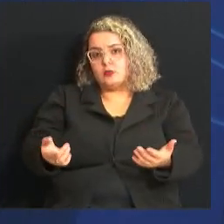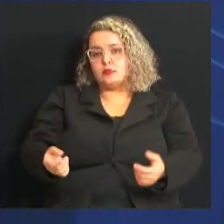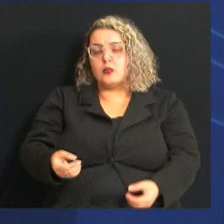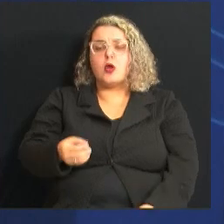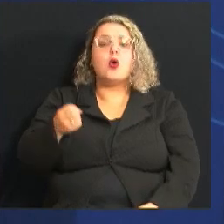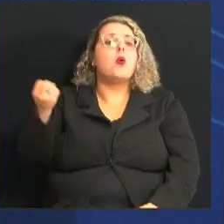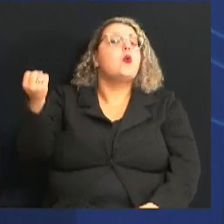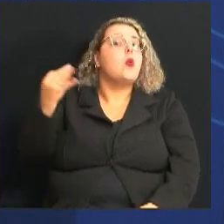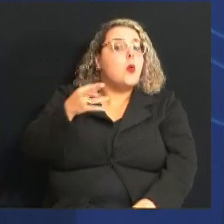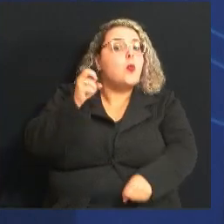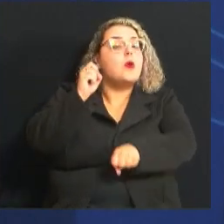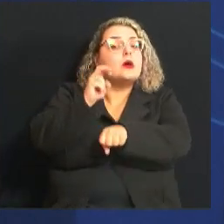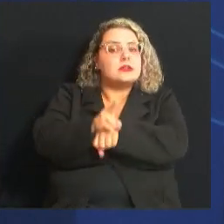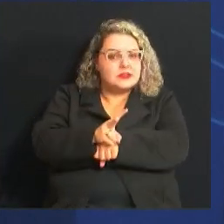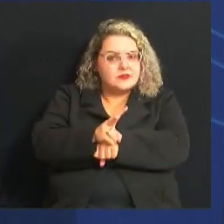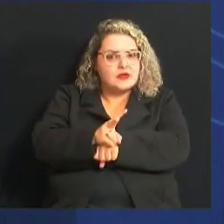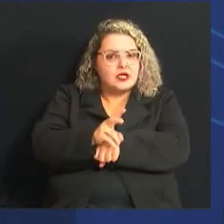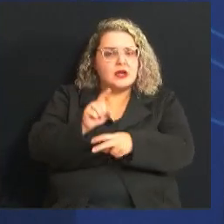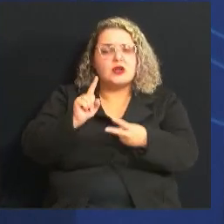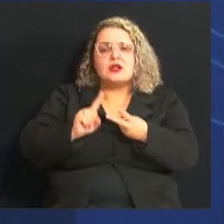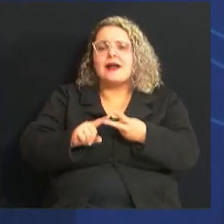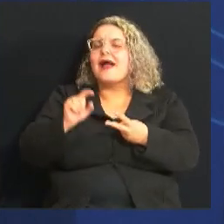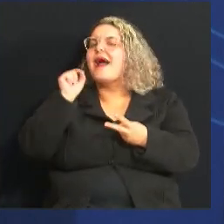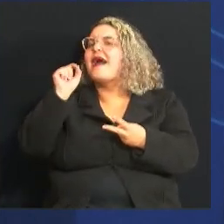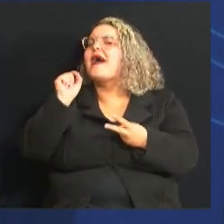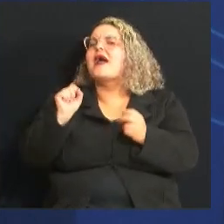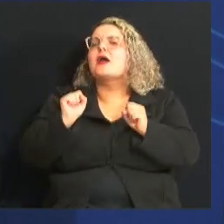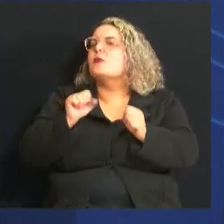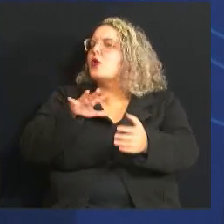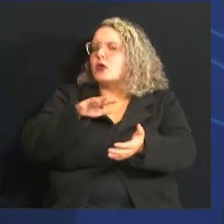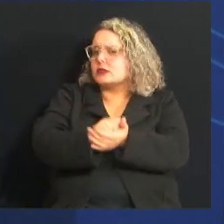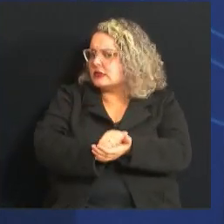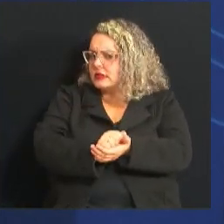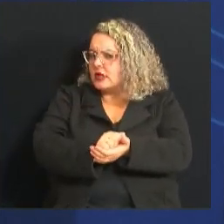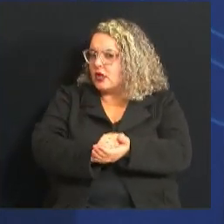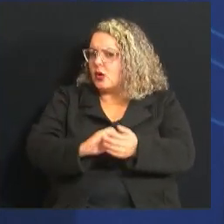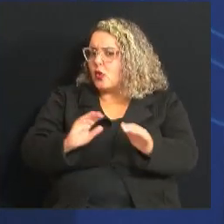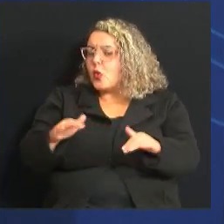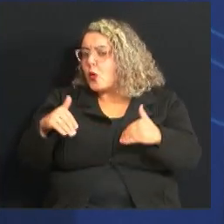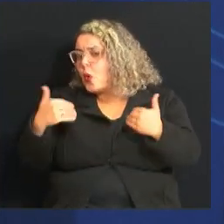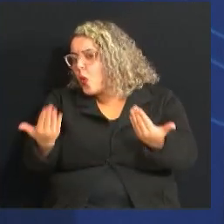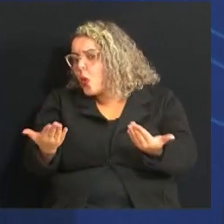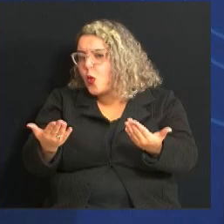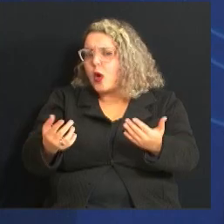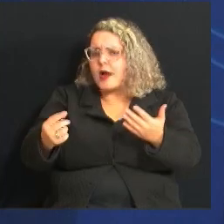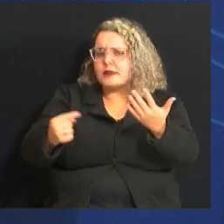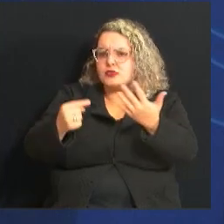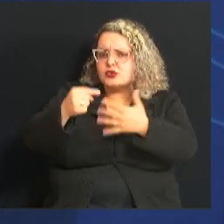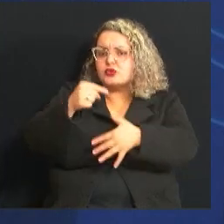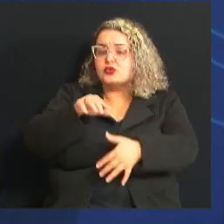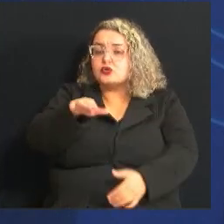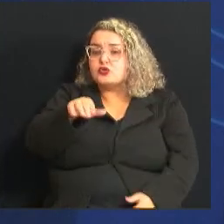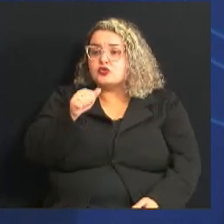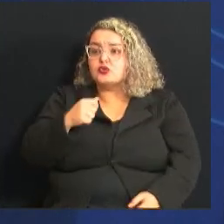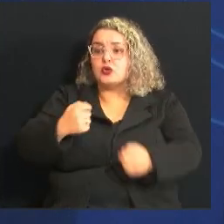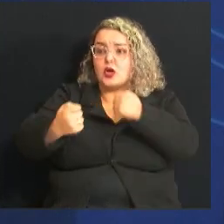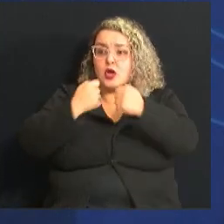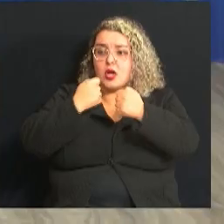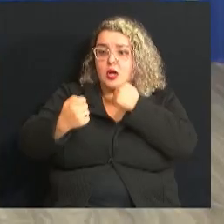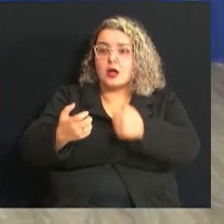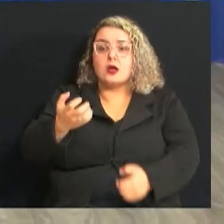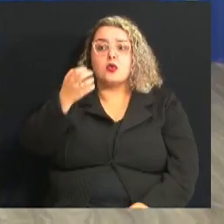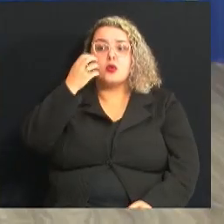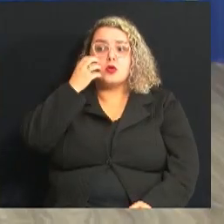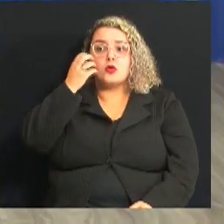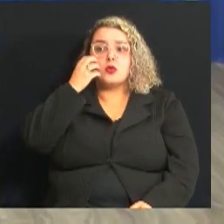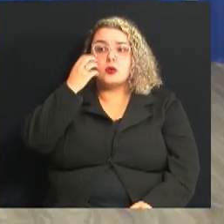quantas vagas são, quem pode se inscrever, quais são os requisitos, eu aciono o repórter André Aranha, que